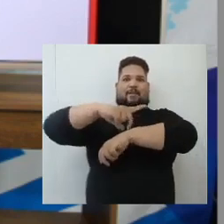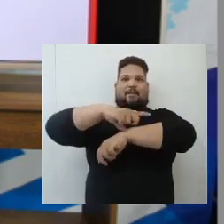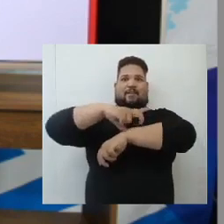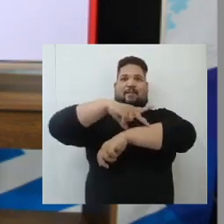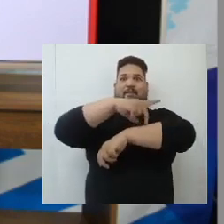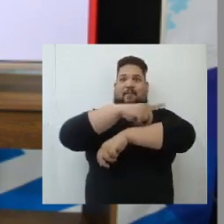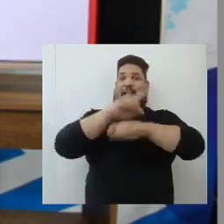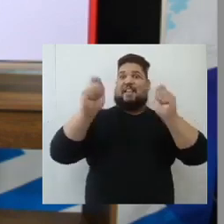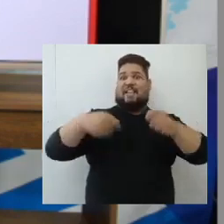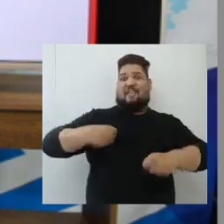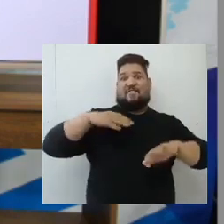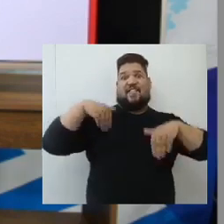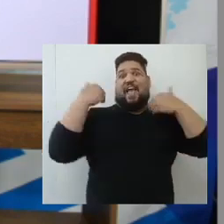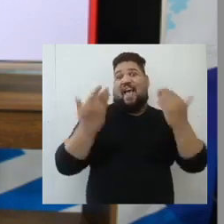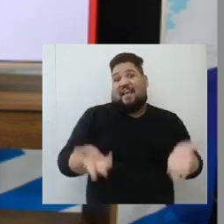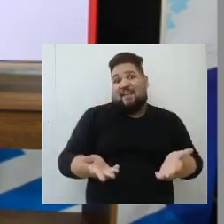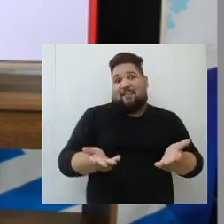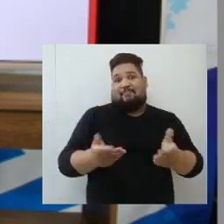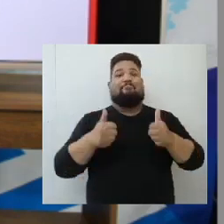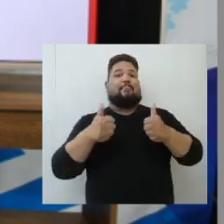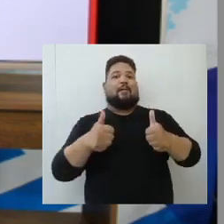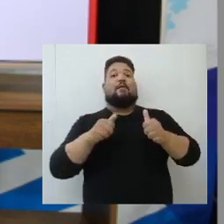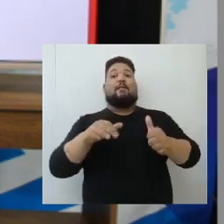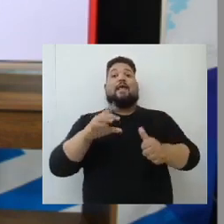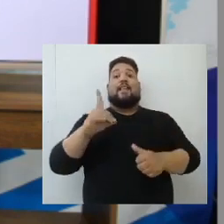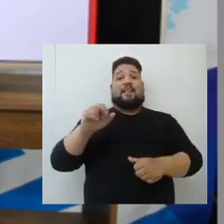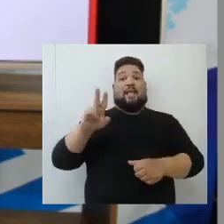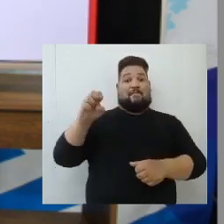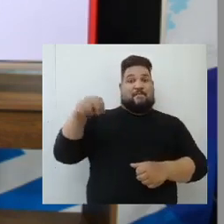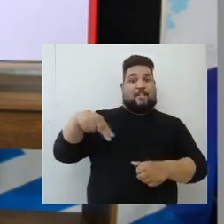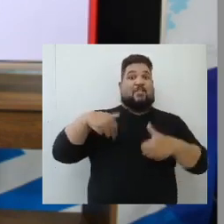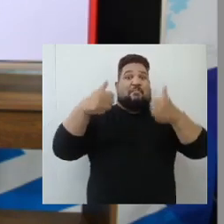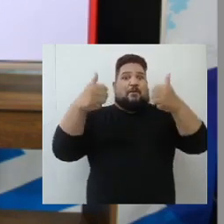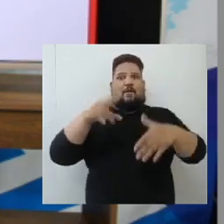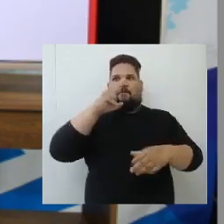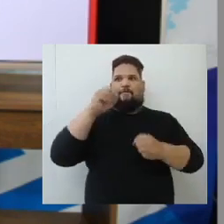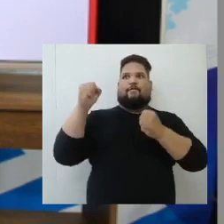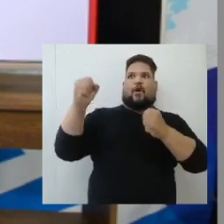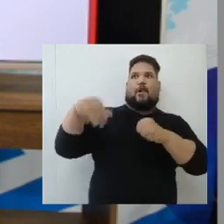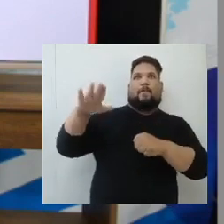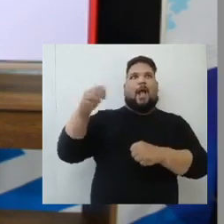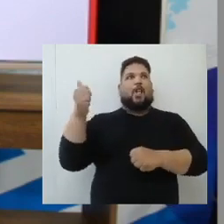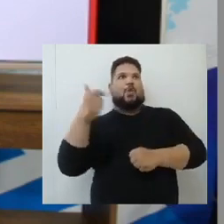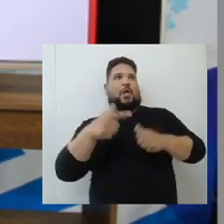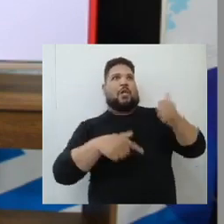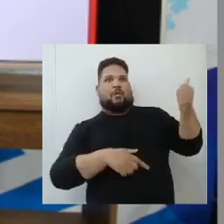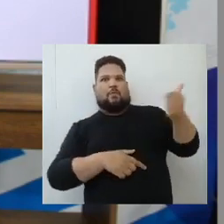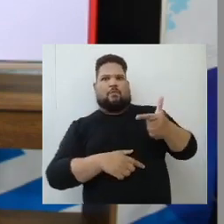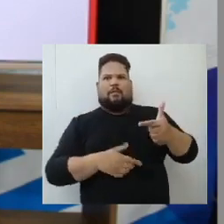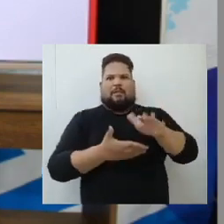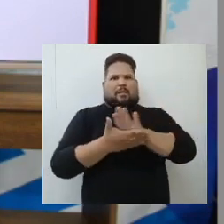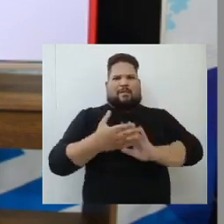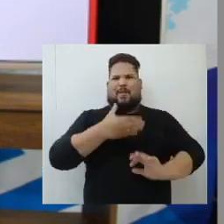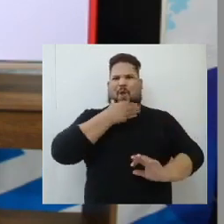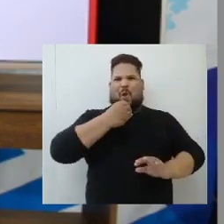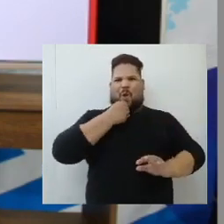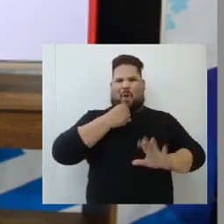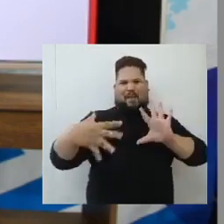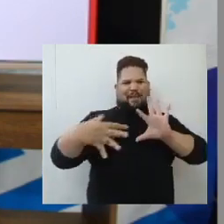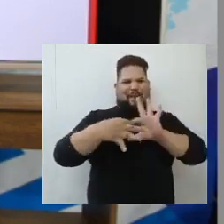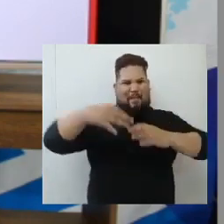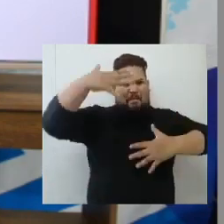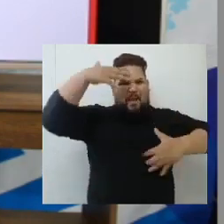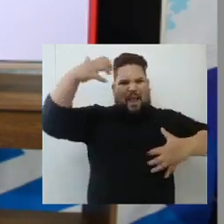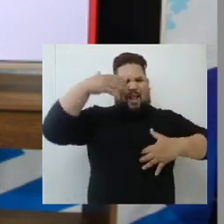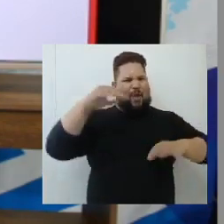bem? Darwin nunca disse nem que é o mais forte, nem que os homens são descendentes diretos dos macacos. Ele